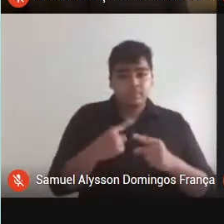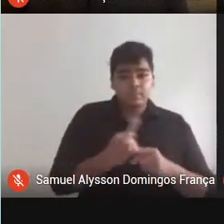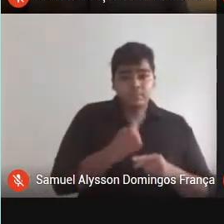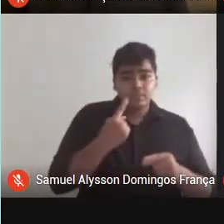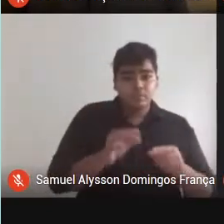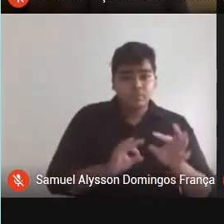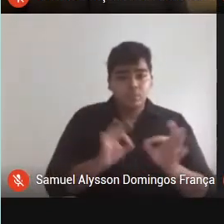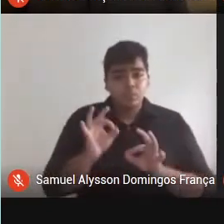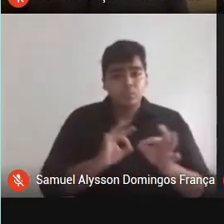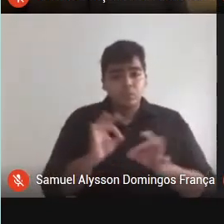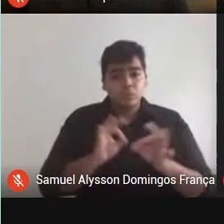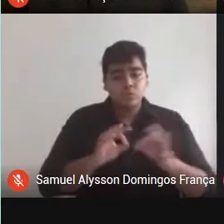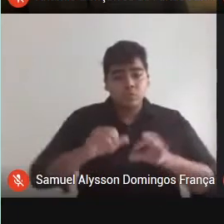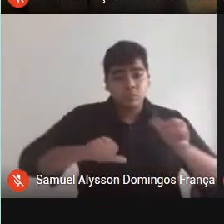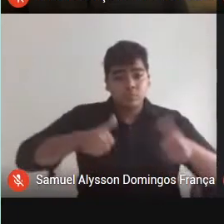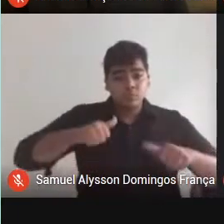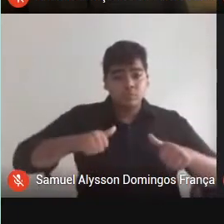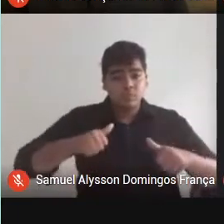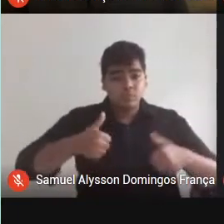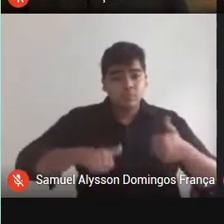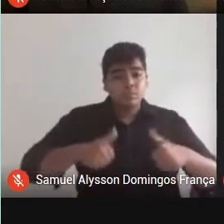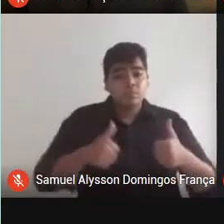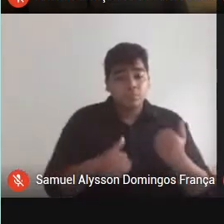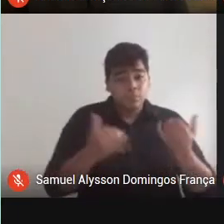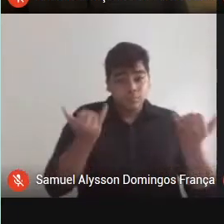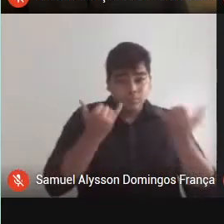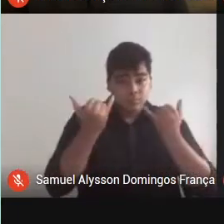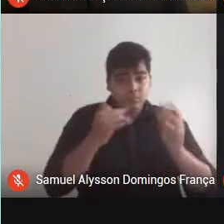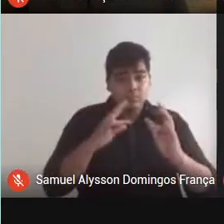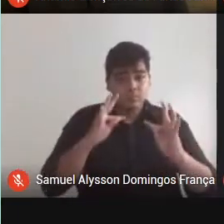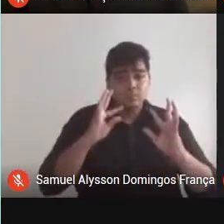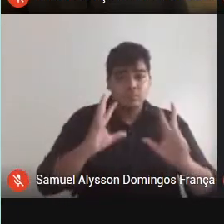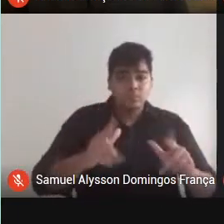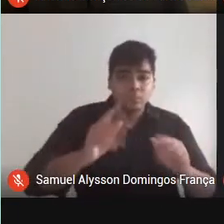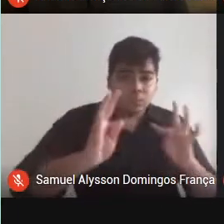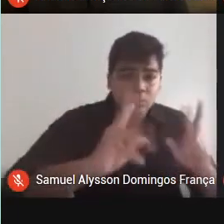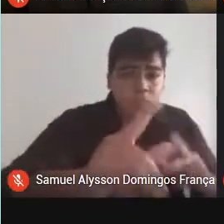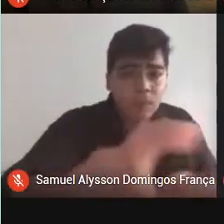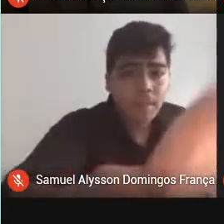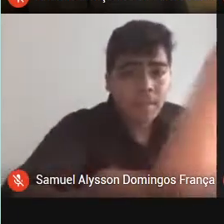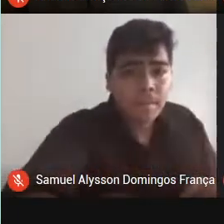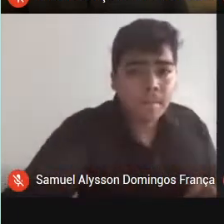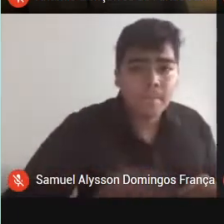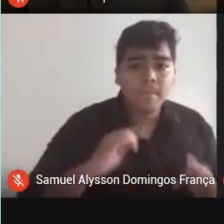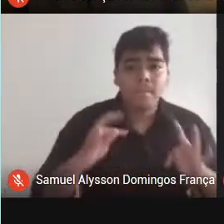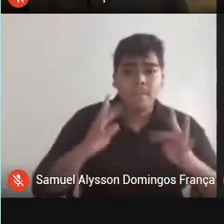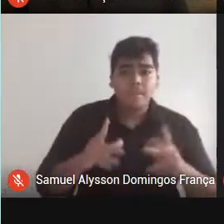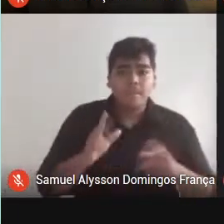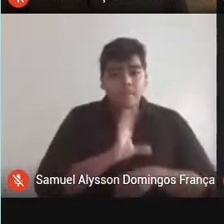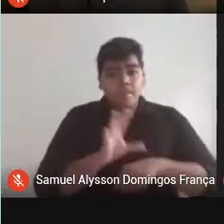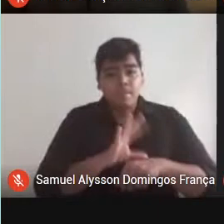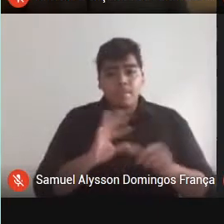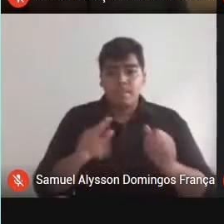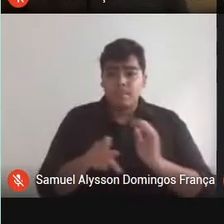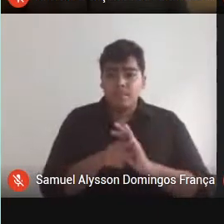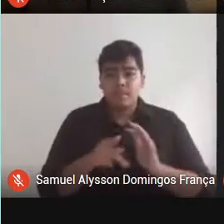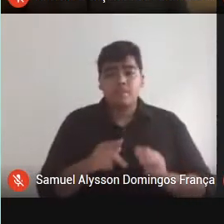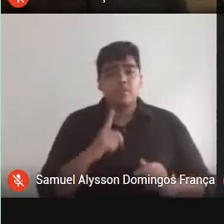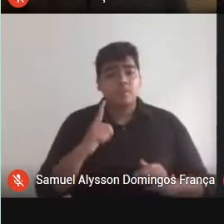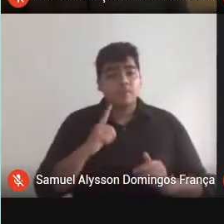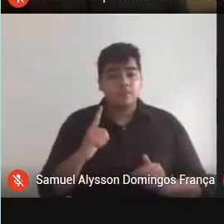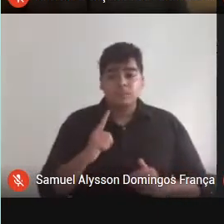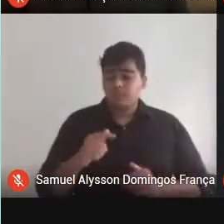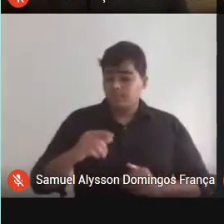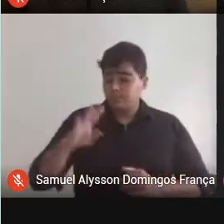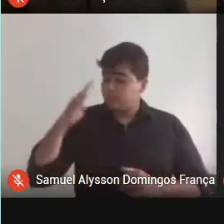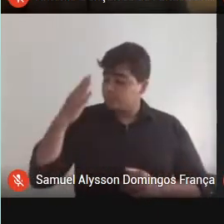avaliação formativa em todos os blocos, no curso integrado de edificações, eu distribuo essas avaliações pelos bimestres,